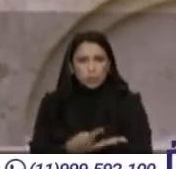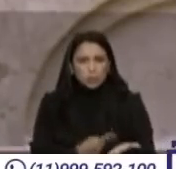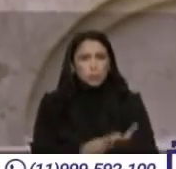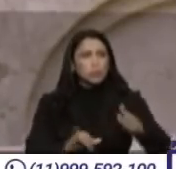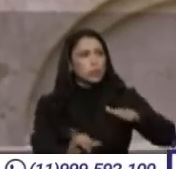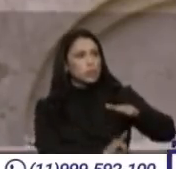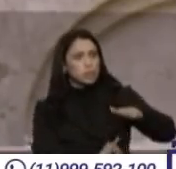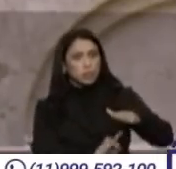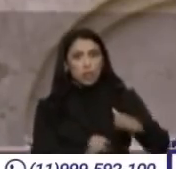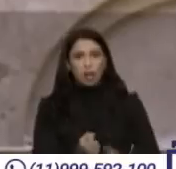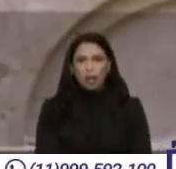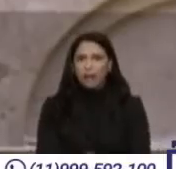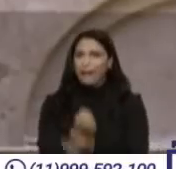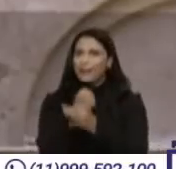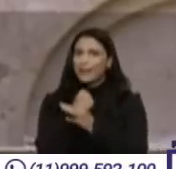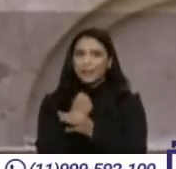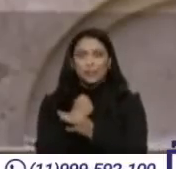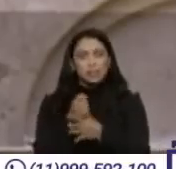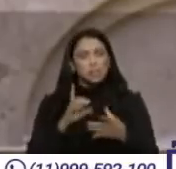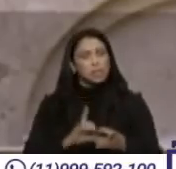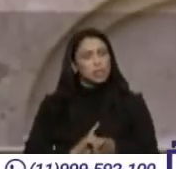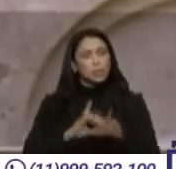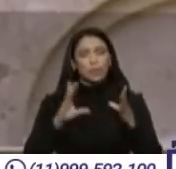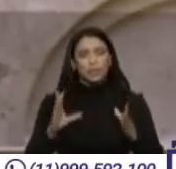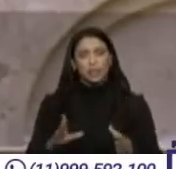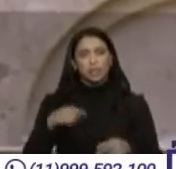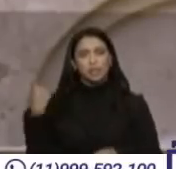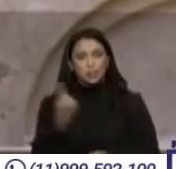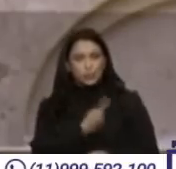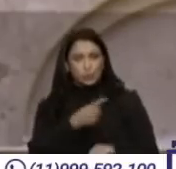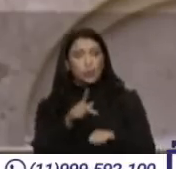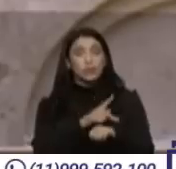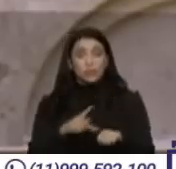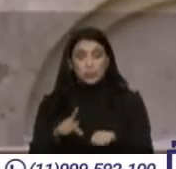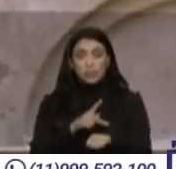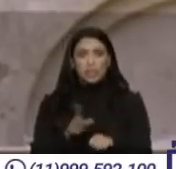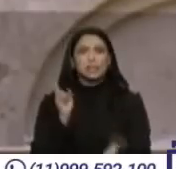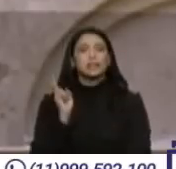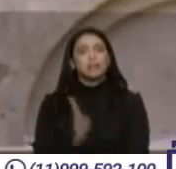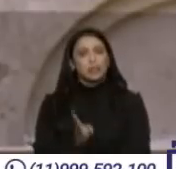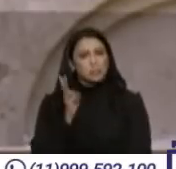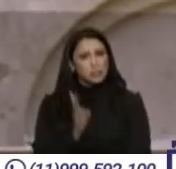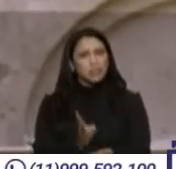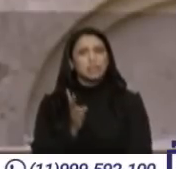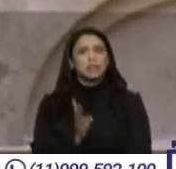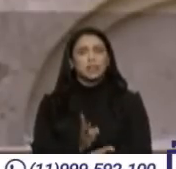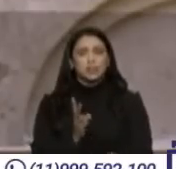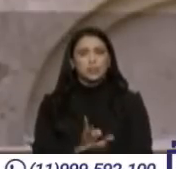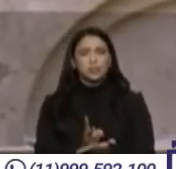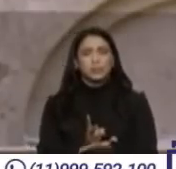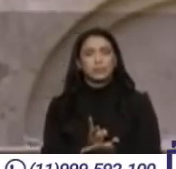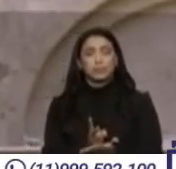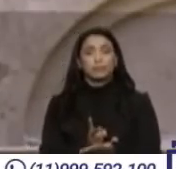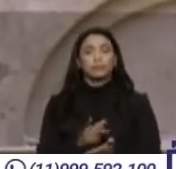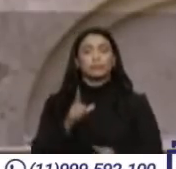instituições, são garantes da democracia em nosso país e da preservação da